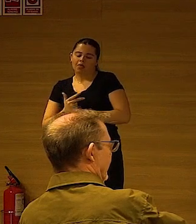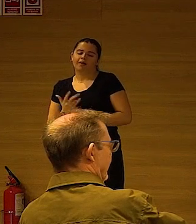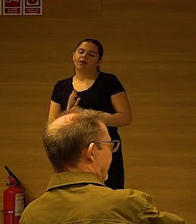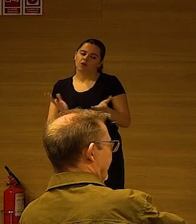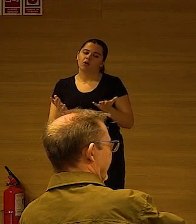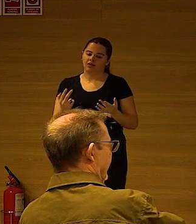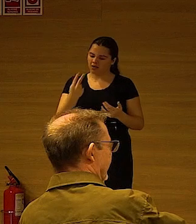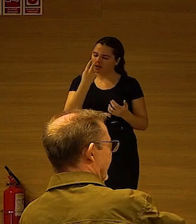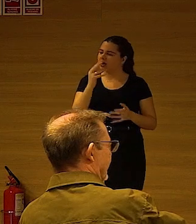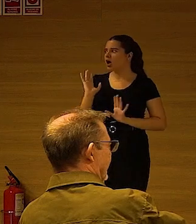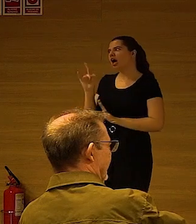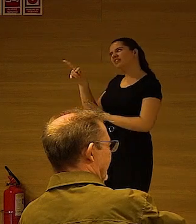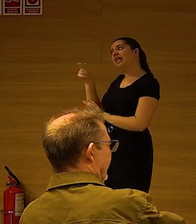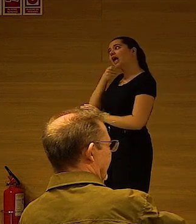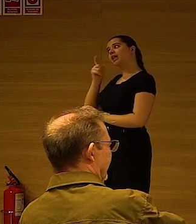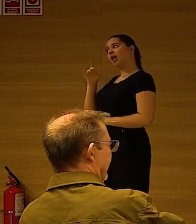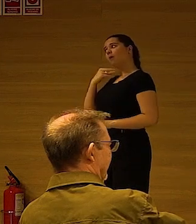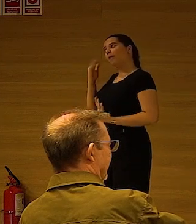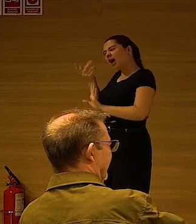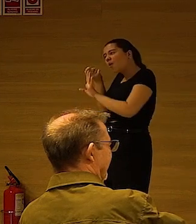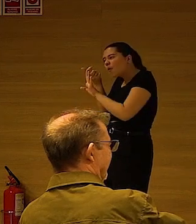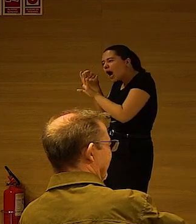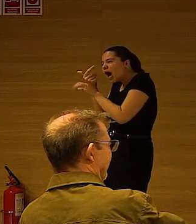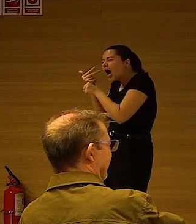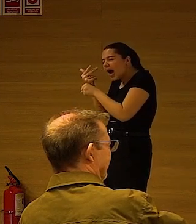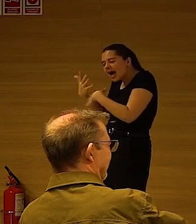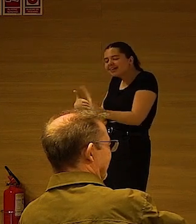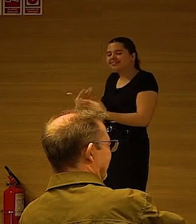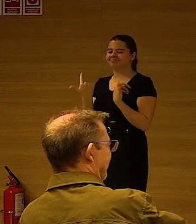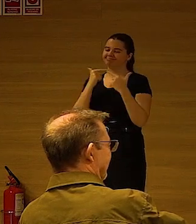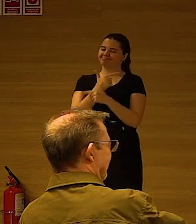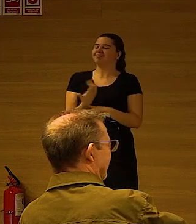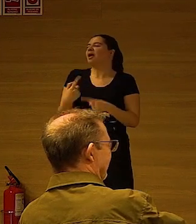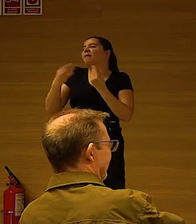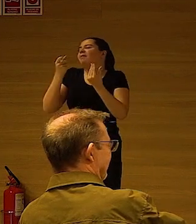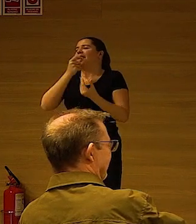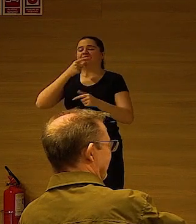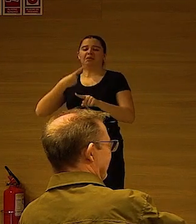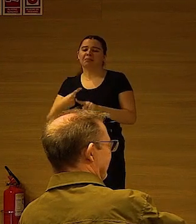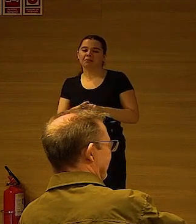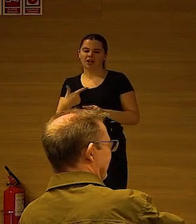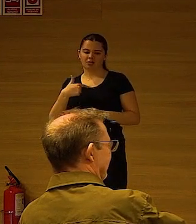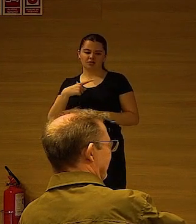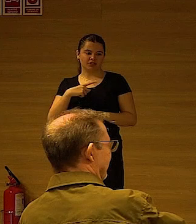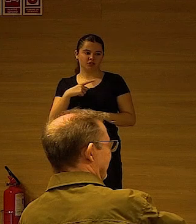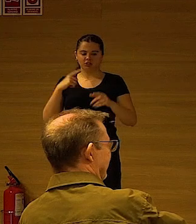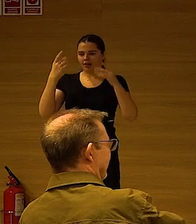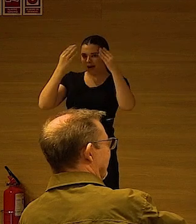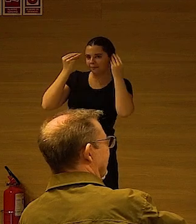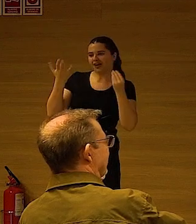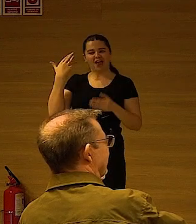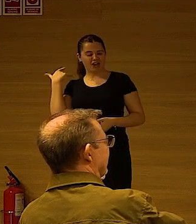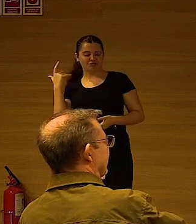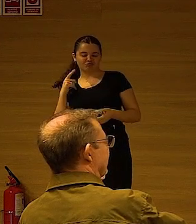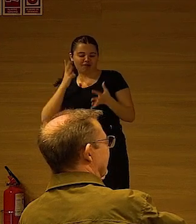quando me olham, falam, não, você não morreu, mas né, tá lá, tá indo, né? E era muito engraçado, porque eu tinha rabo, tal, tinha cabelo, viu, gente?